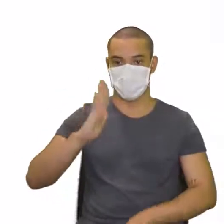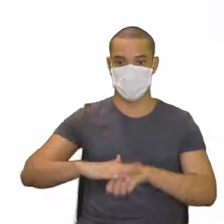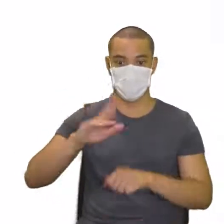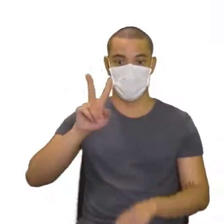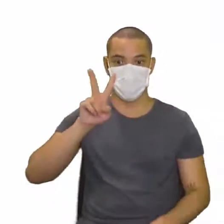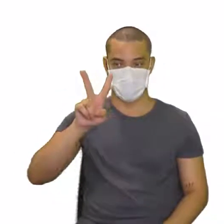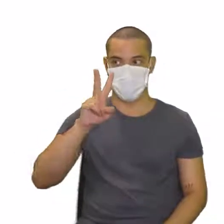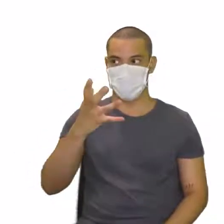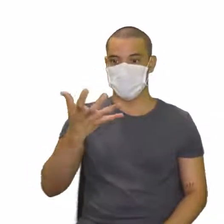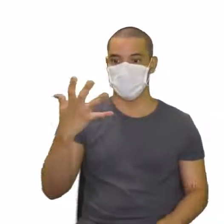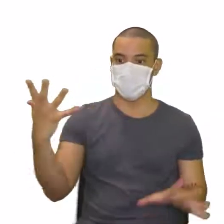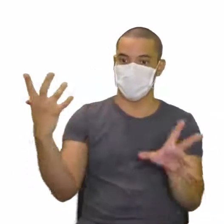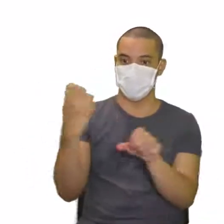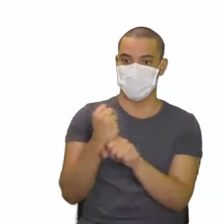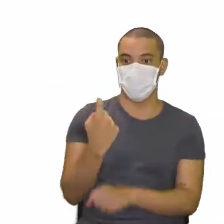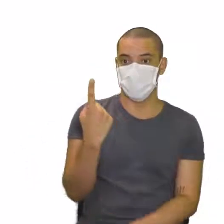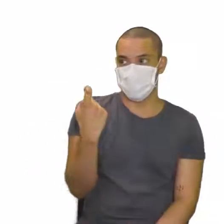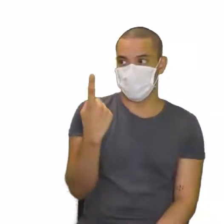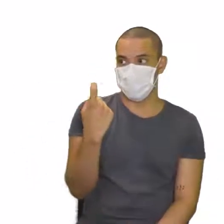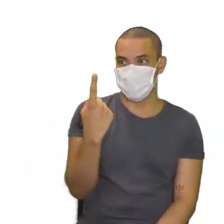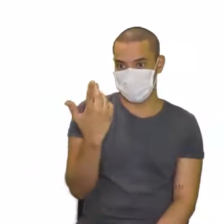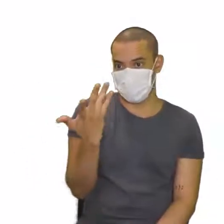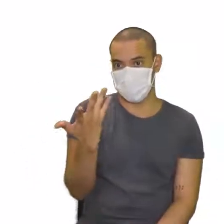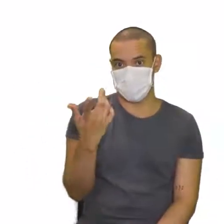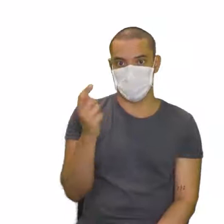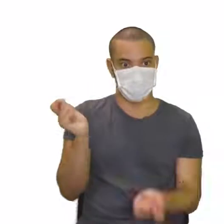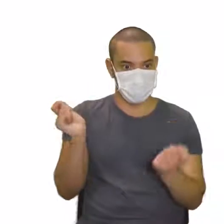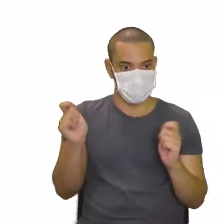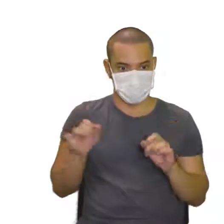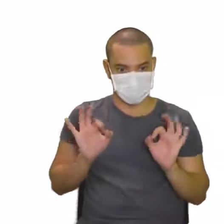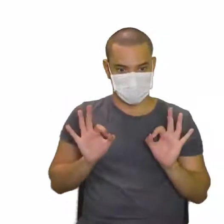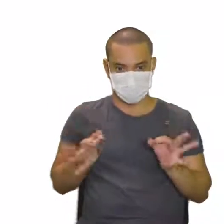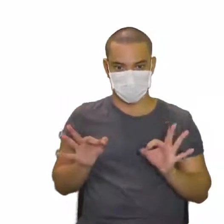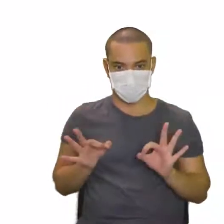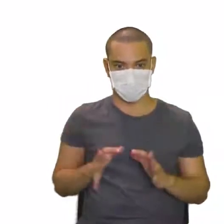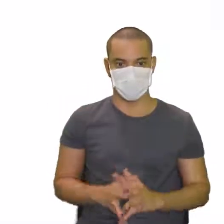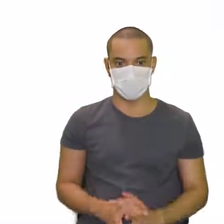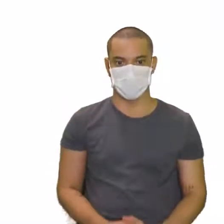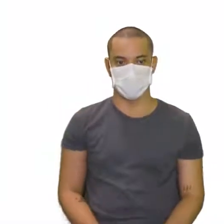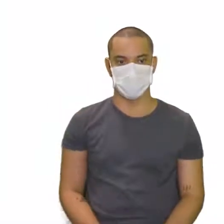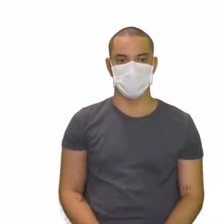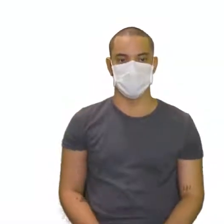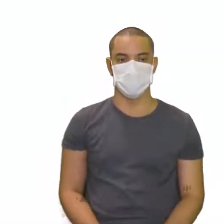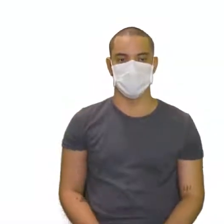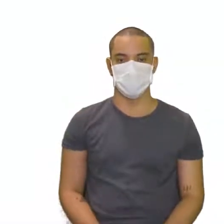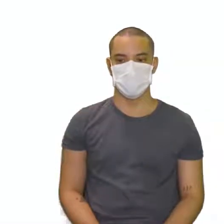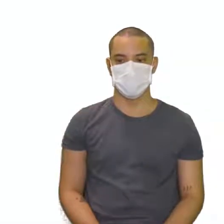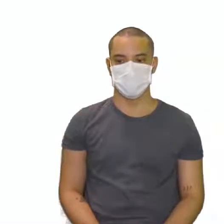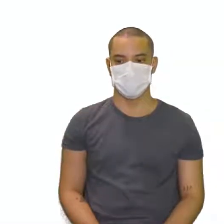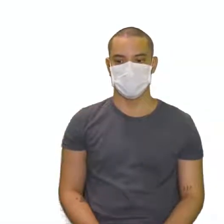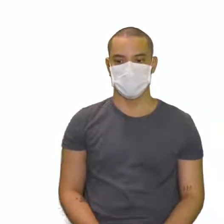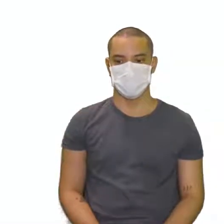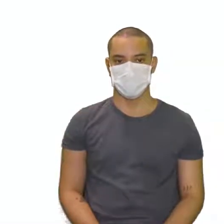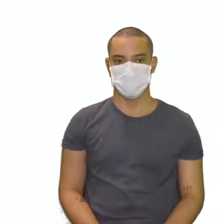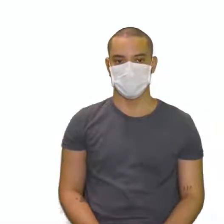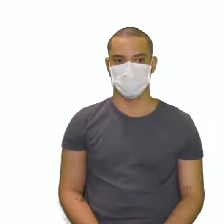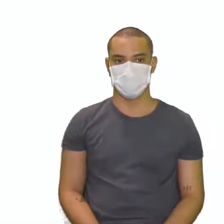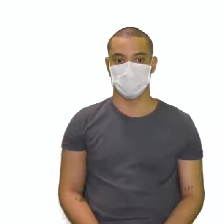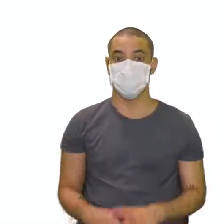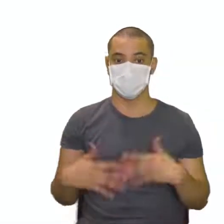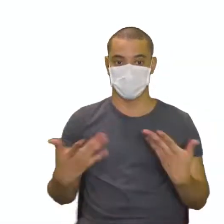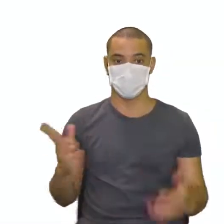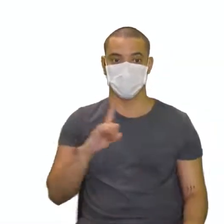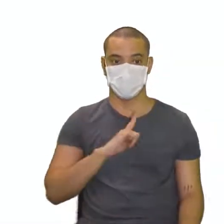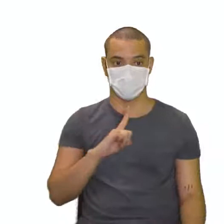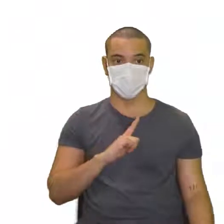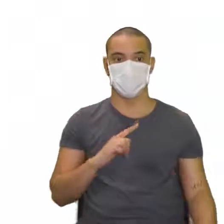quer calcular o campo em um único ponto. Fechou, jovens? Vamos lá. E aqui, olha só, ali era no fio,